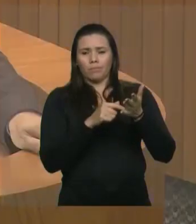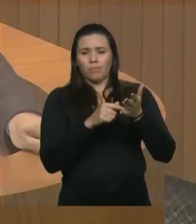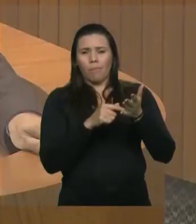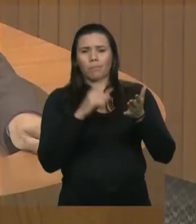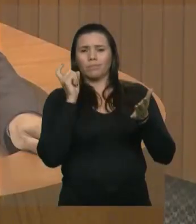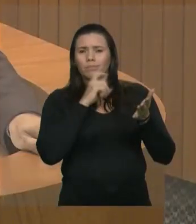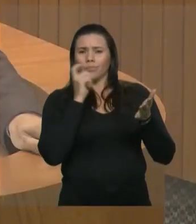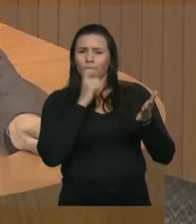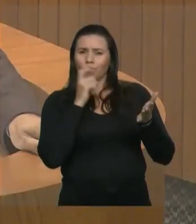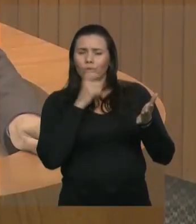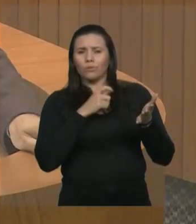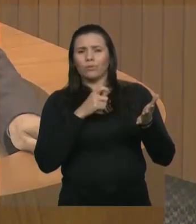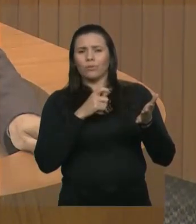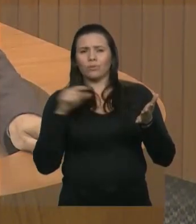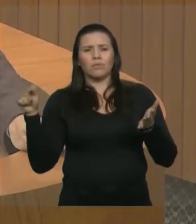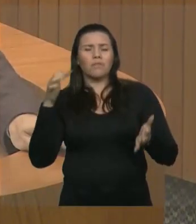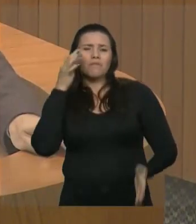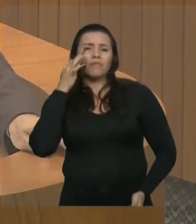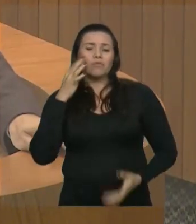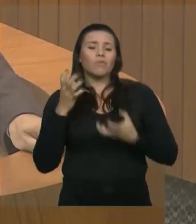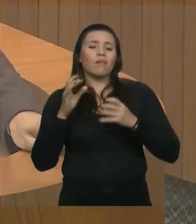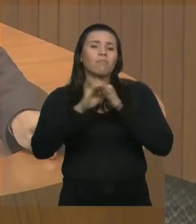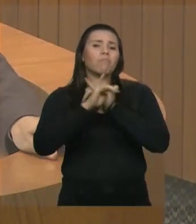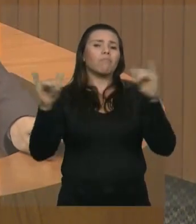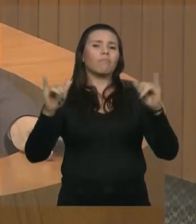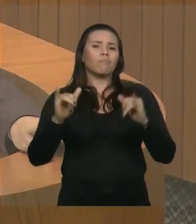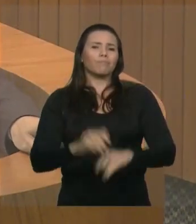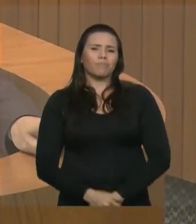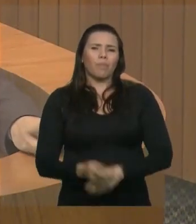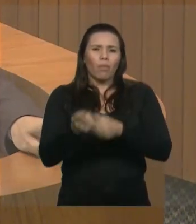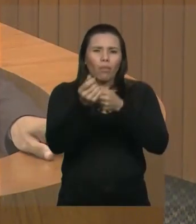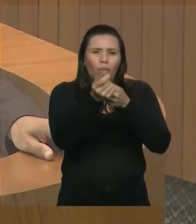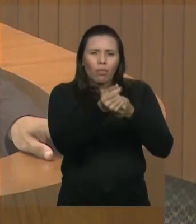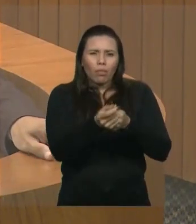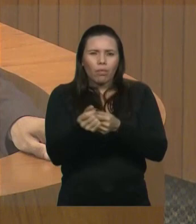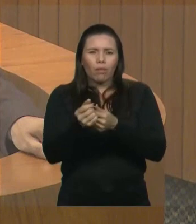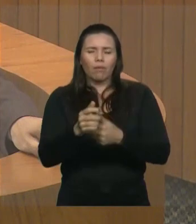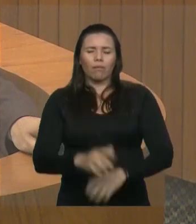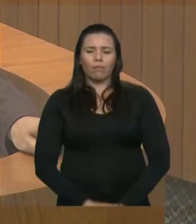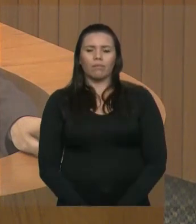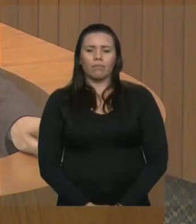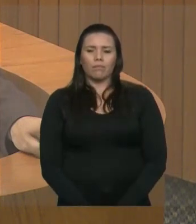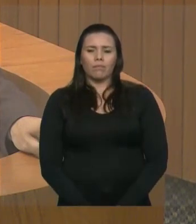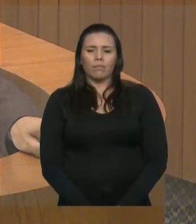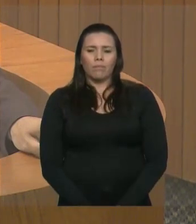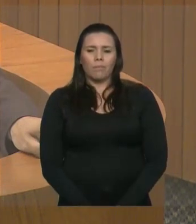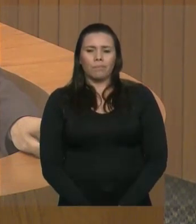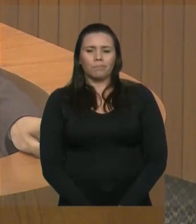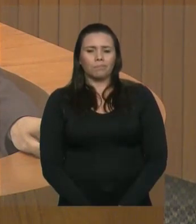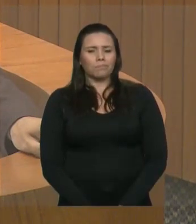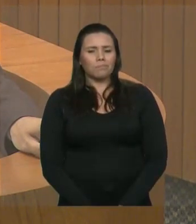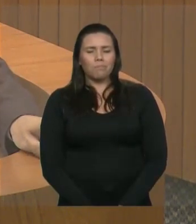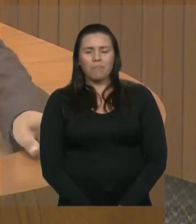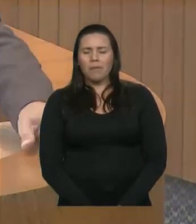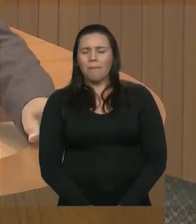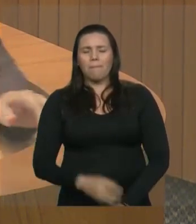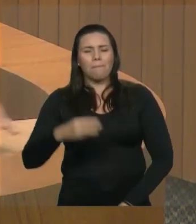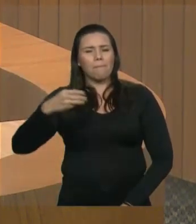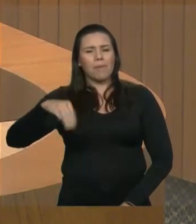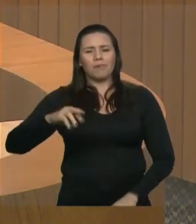mentirosa. É o Maranhão da propaganda enganosa. É o Maranhão totalmente distante da